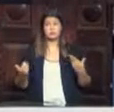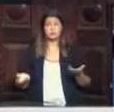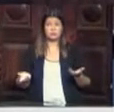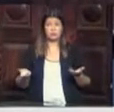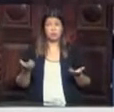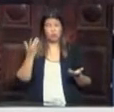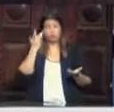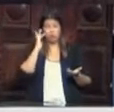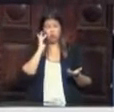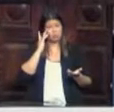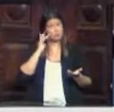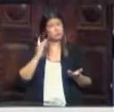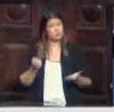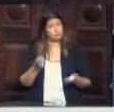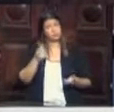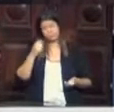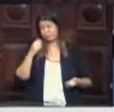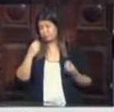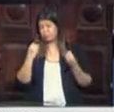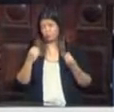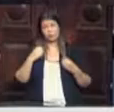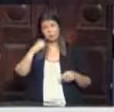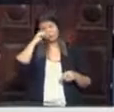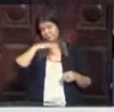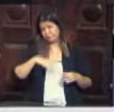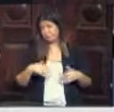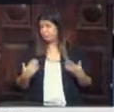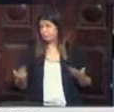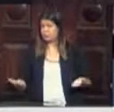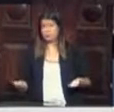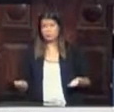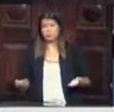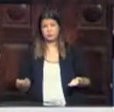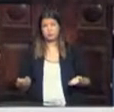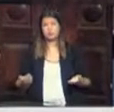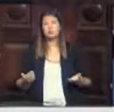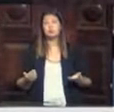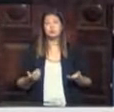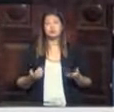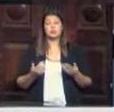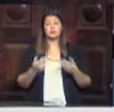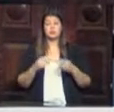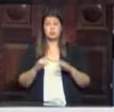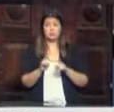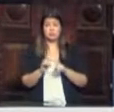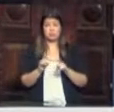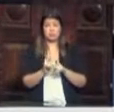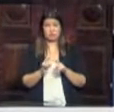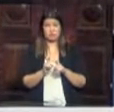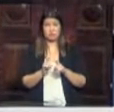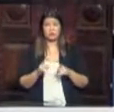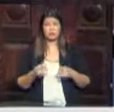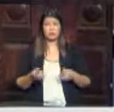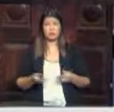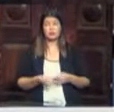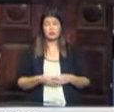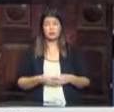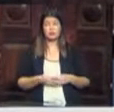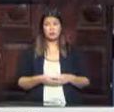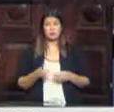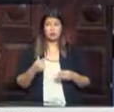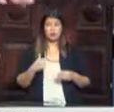e investindo recursos da empresa, tendo um retorno por conta da remuneração